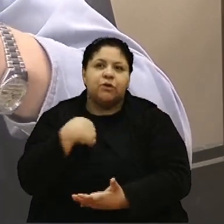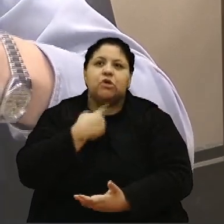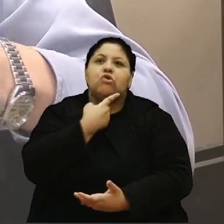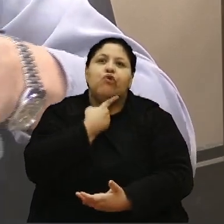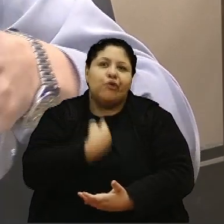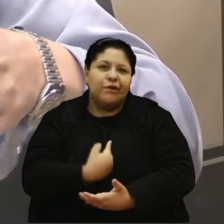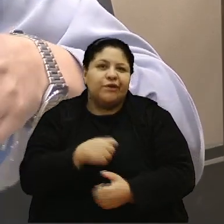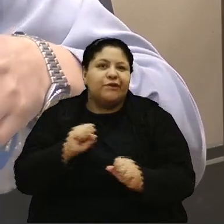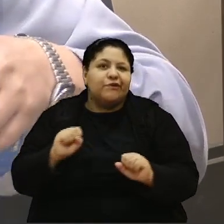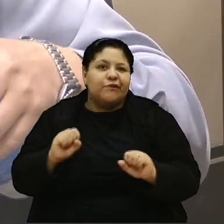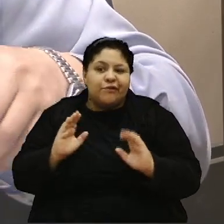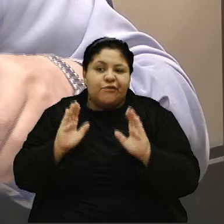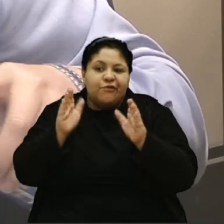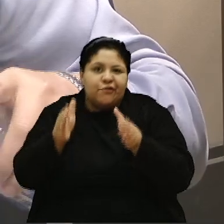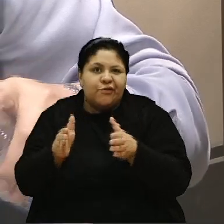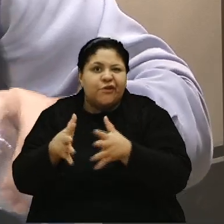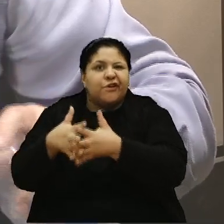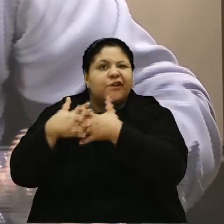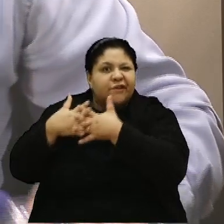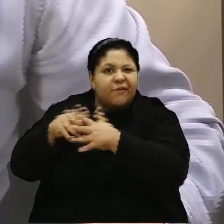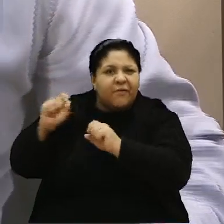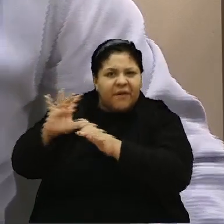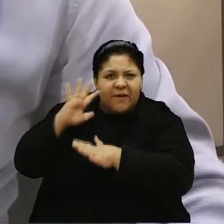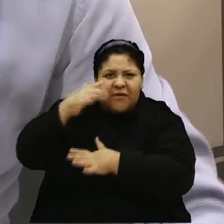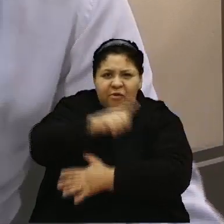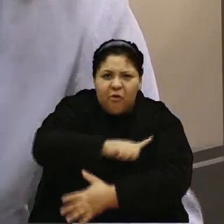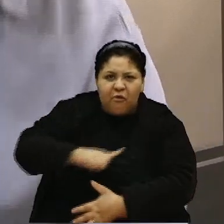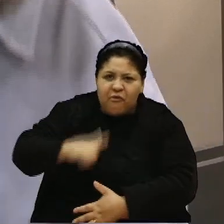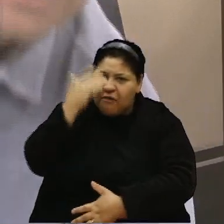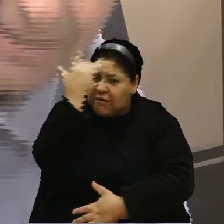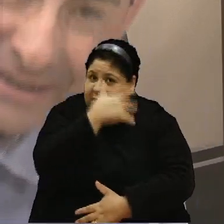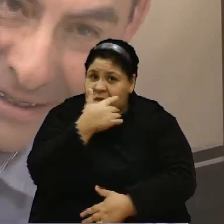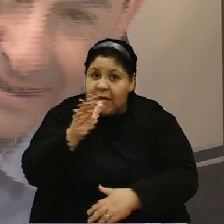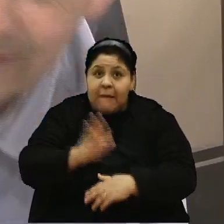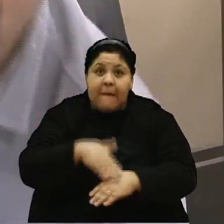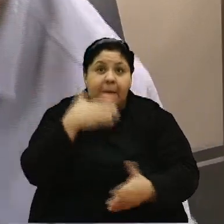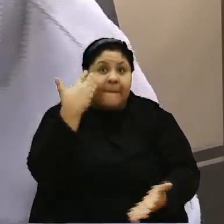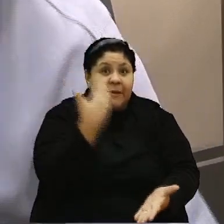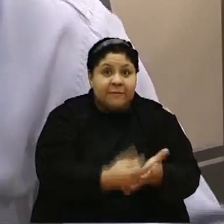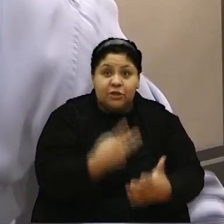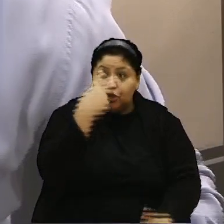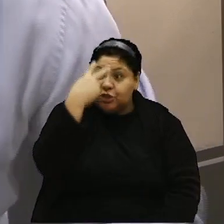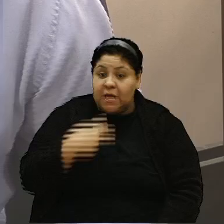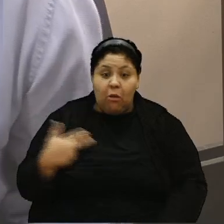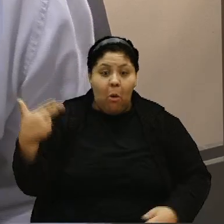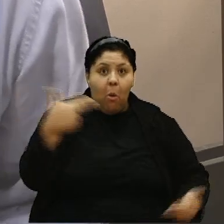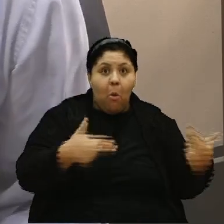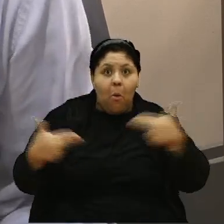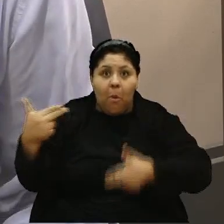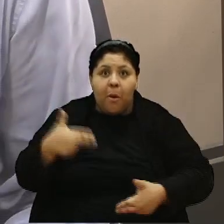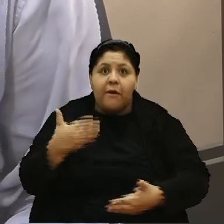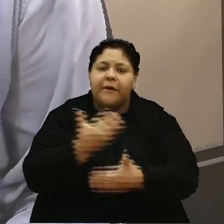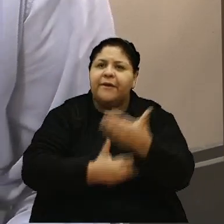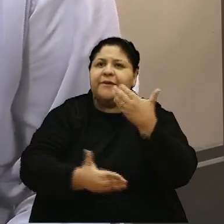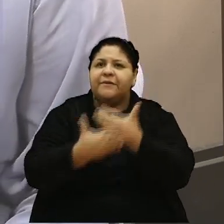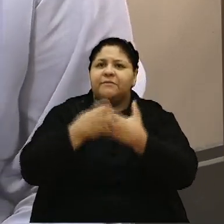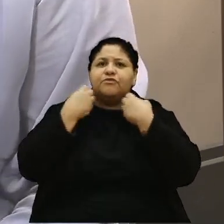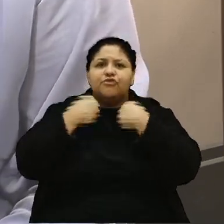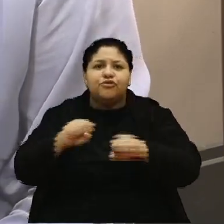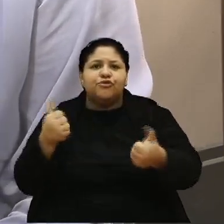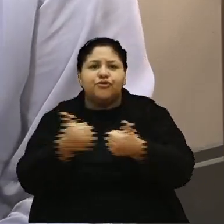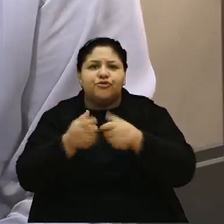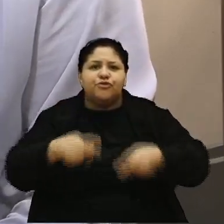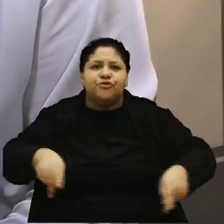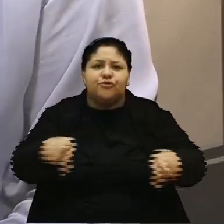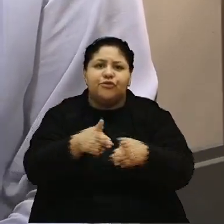esse mesmo empenho, e embaraçosa é a situação que está o governo Adiló. É mais perdido ali que segue um tiroteio em todas as secretarias com a população. É só